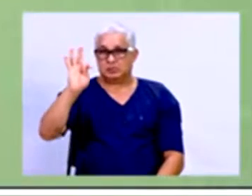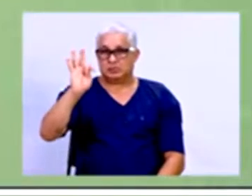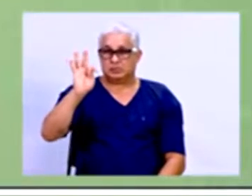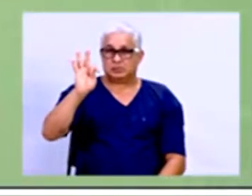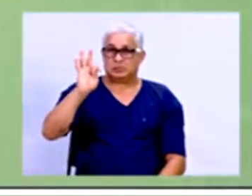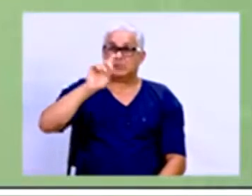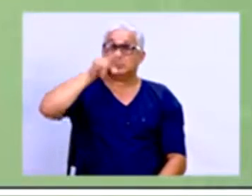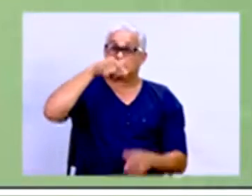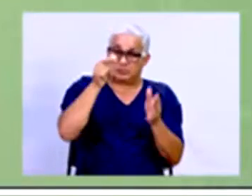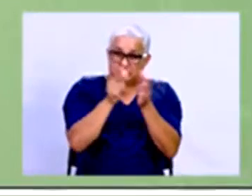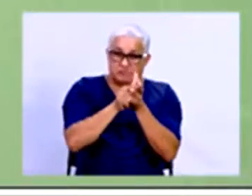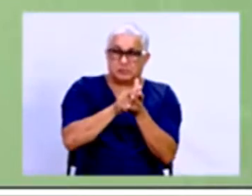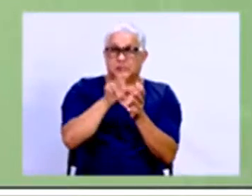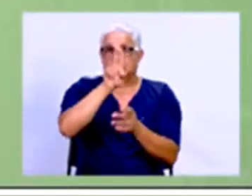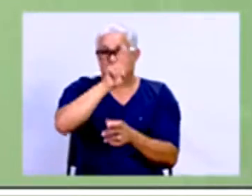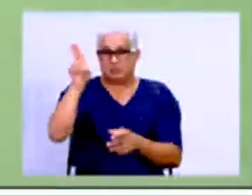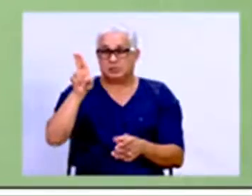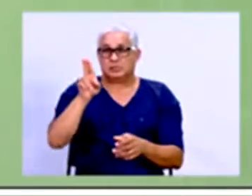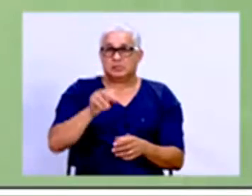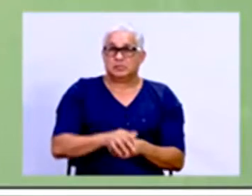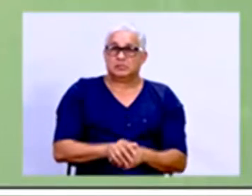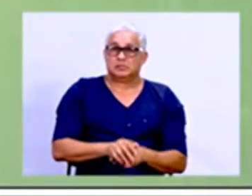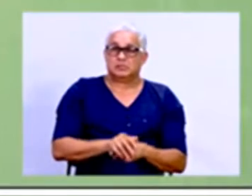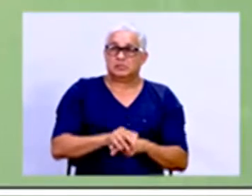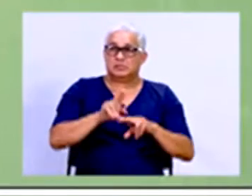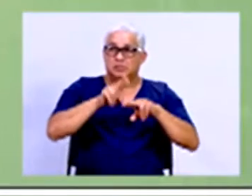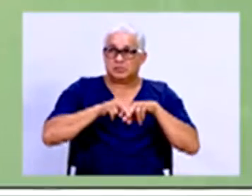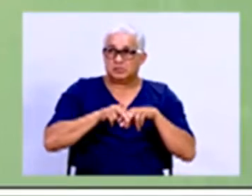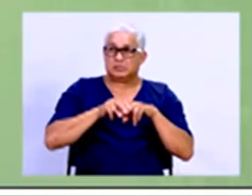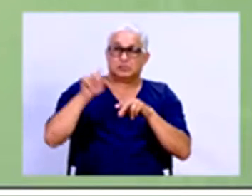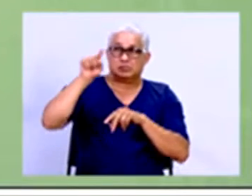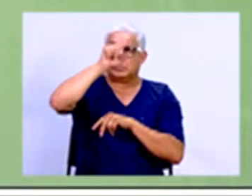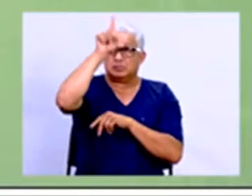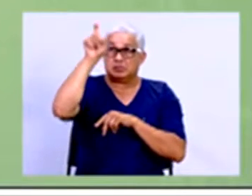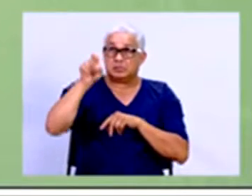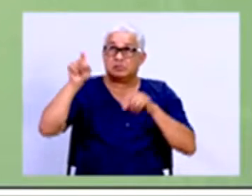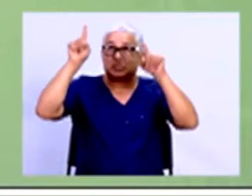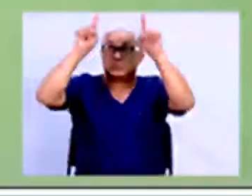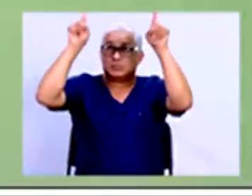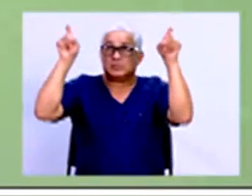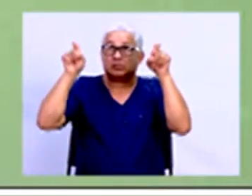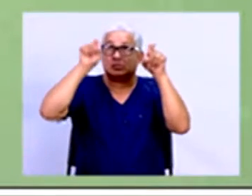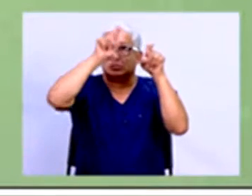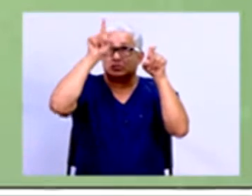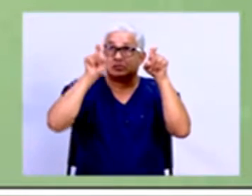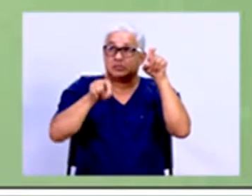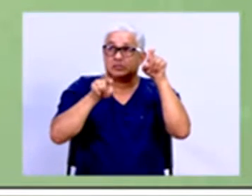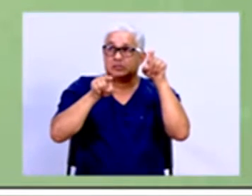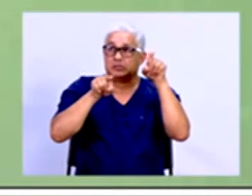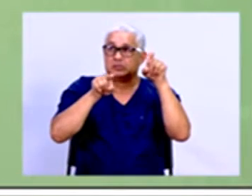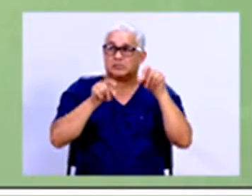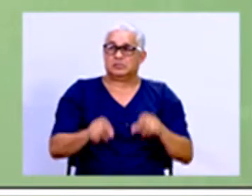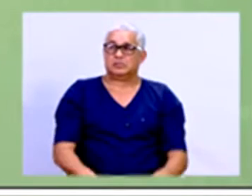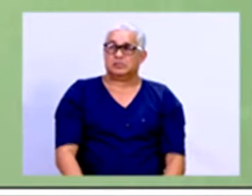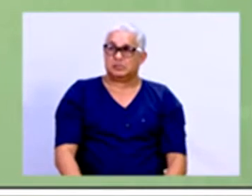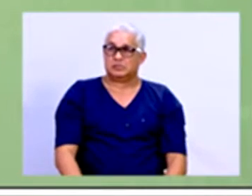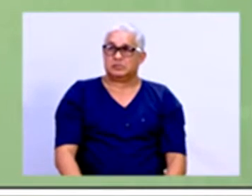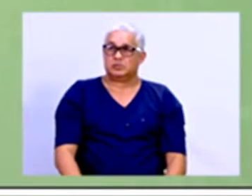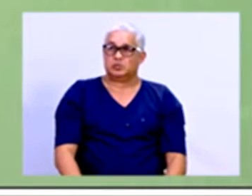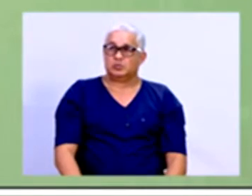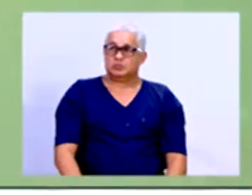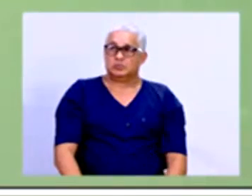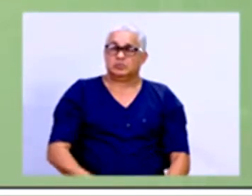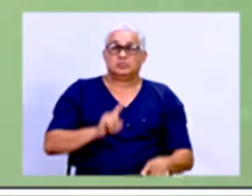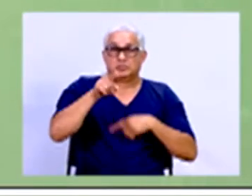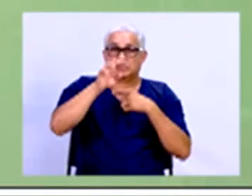definir, através do símbolo de interrogação, né, que a gente vai passar parâmetros via método